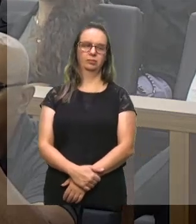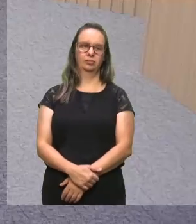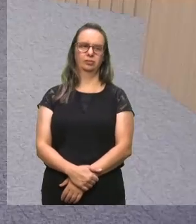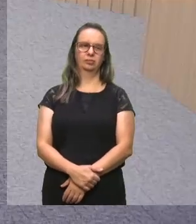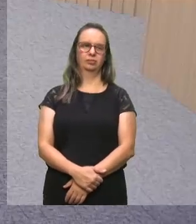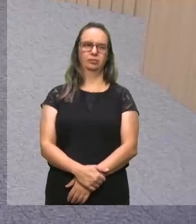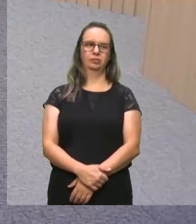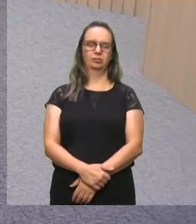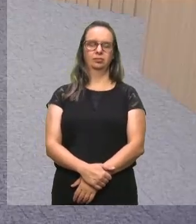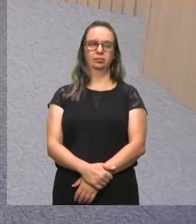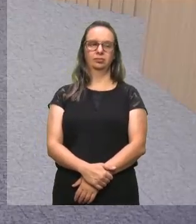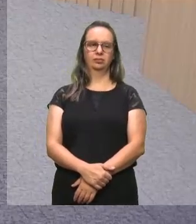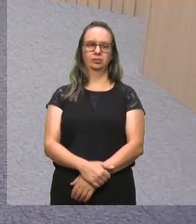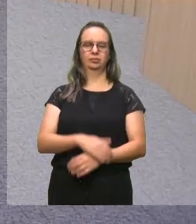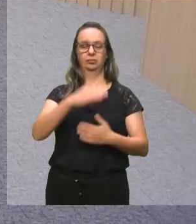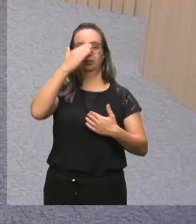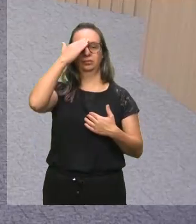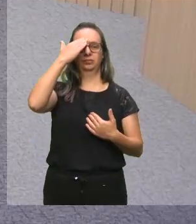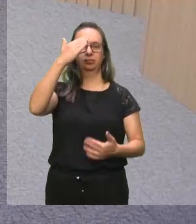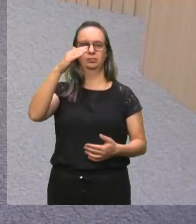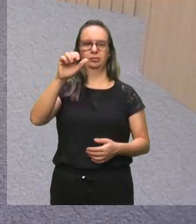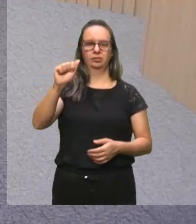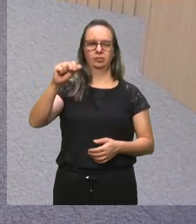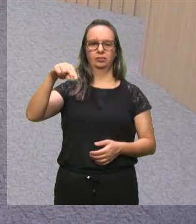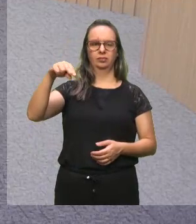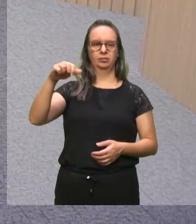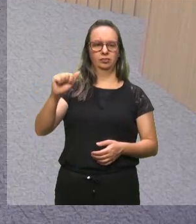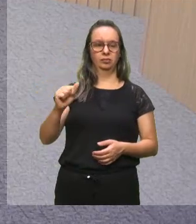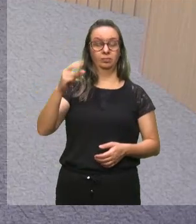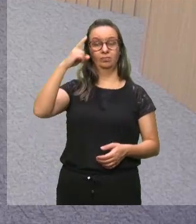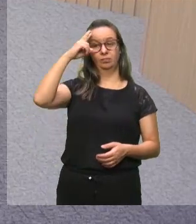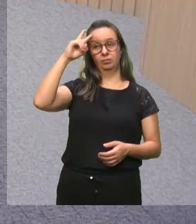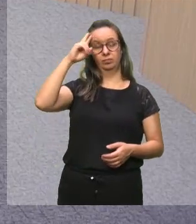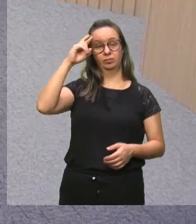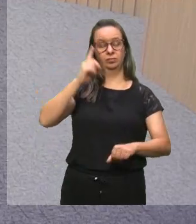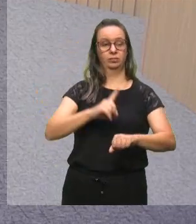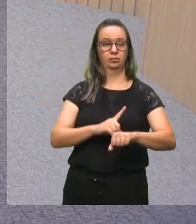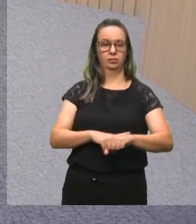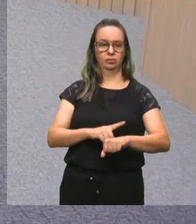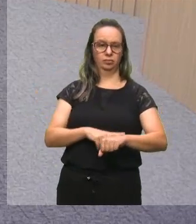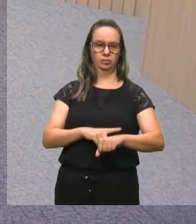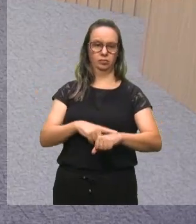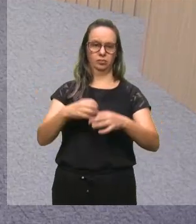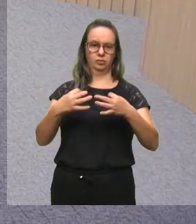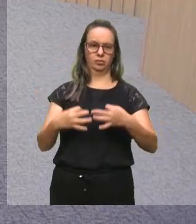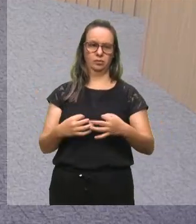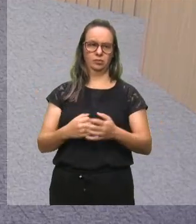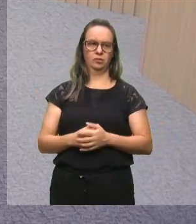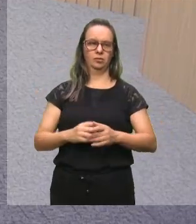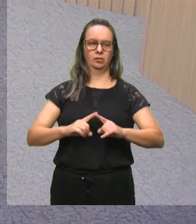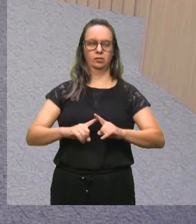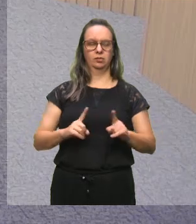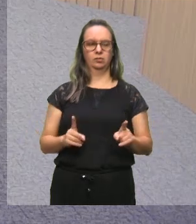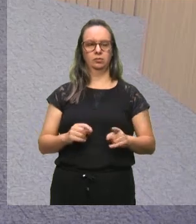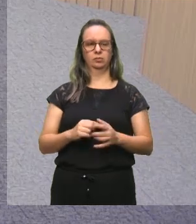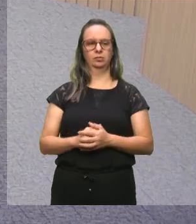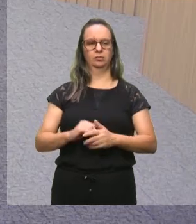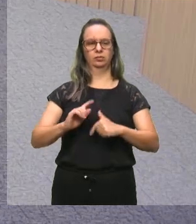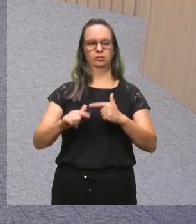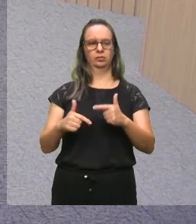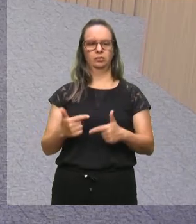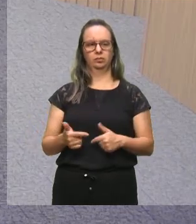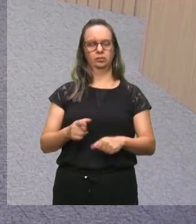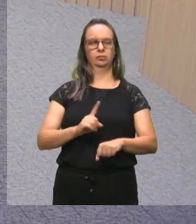Muito obrigado, Ana. Lembrando que o tempo aqui é limitado para que todos possam participar, mas que a gente vai abrir um período para que